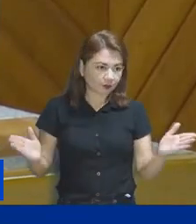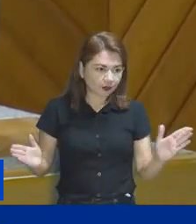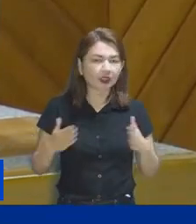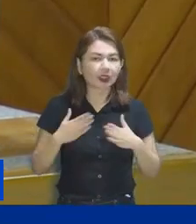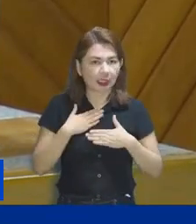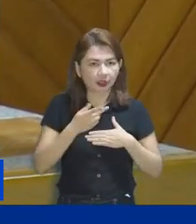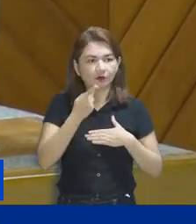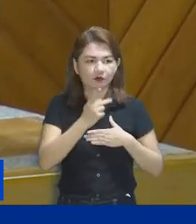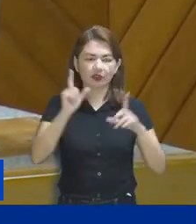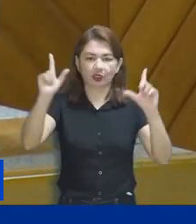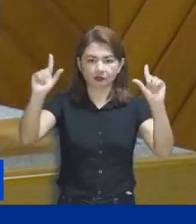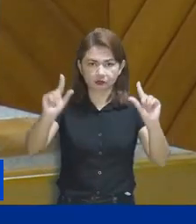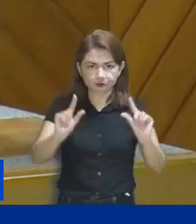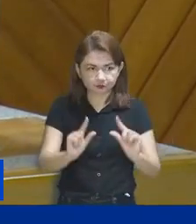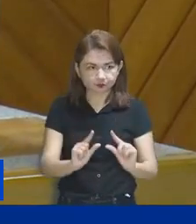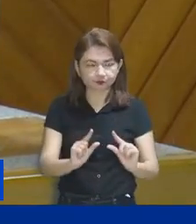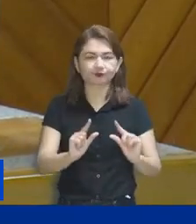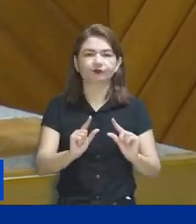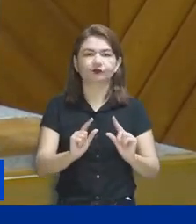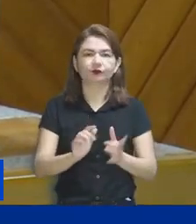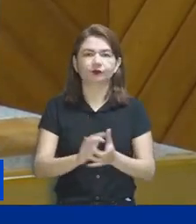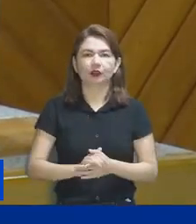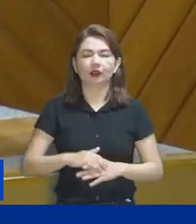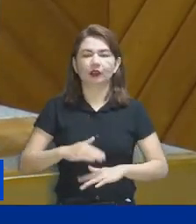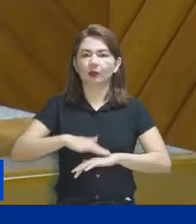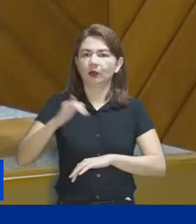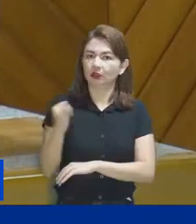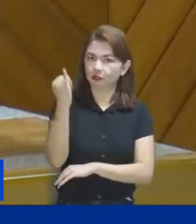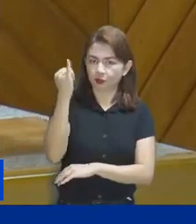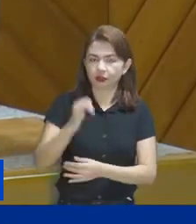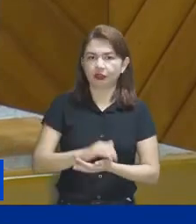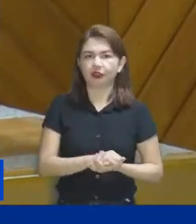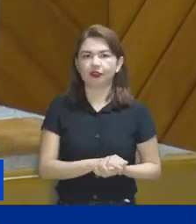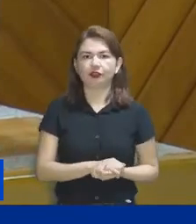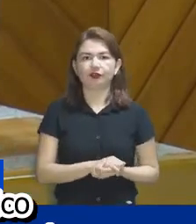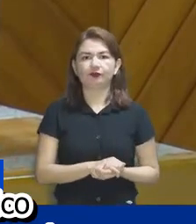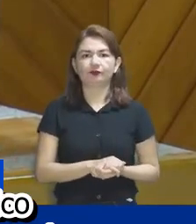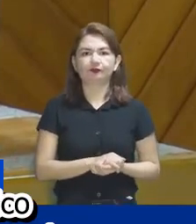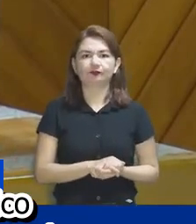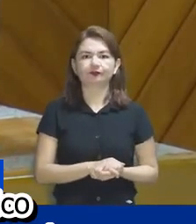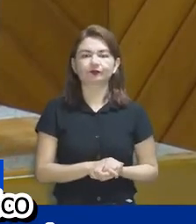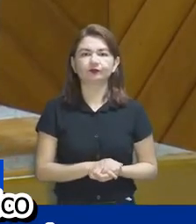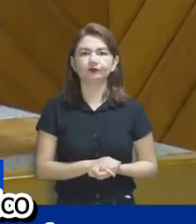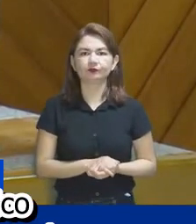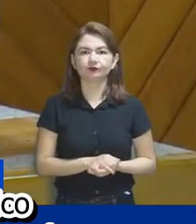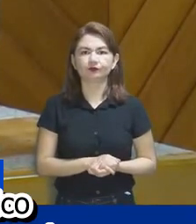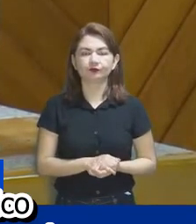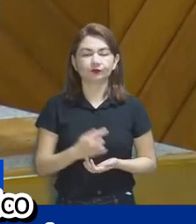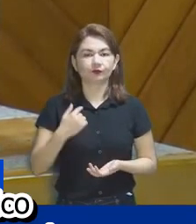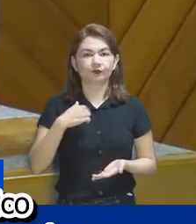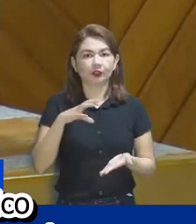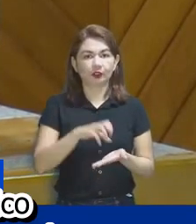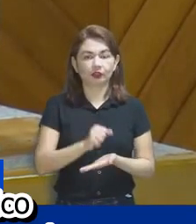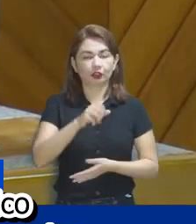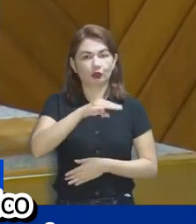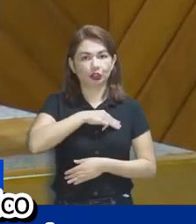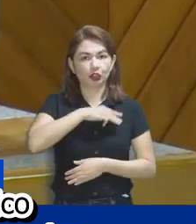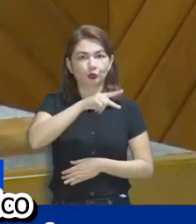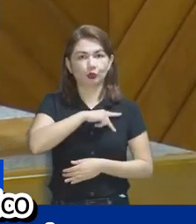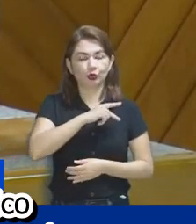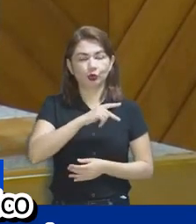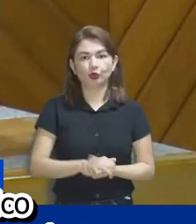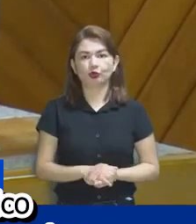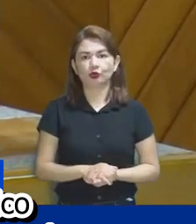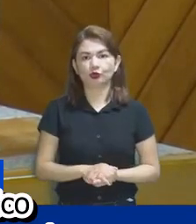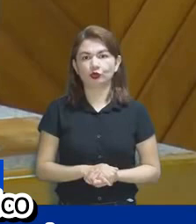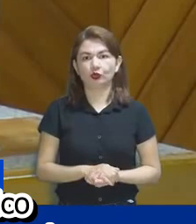e ressalvar apenas aquilo que é mais importante. Eu estou registrando aqui que o Ministério Público apontou que